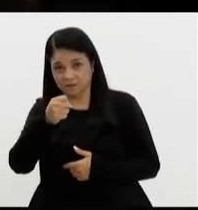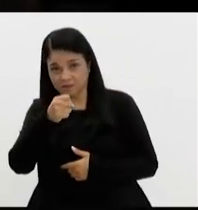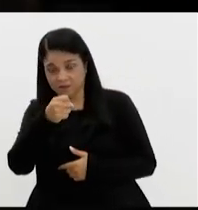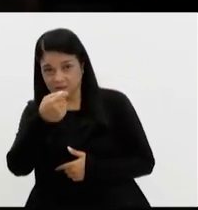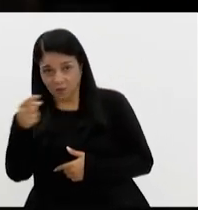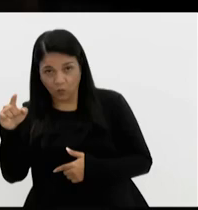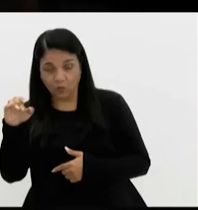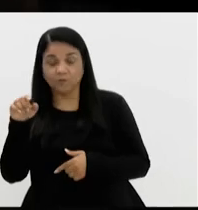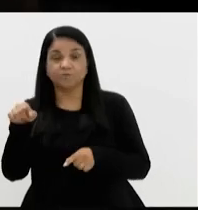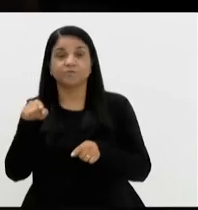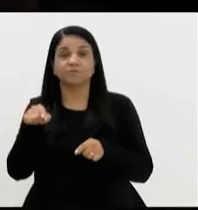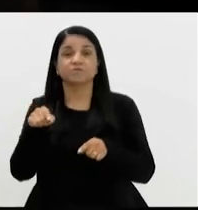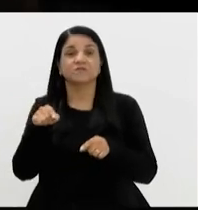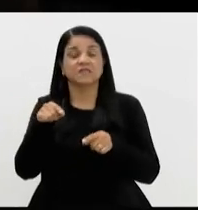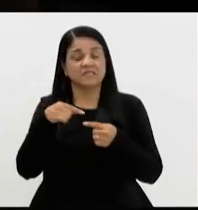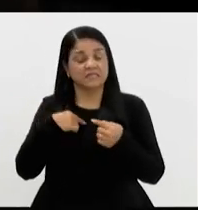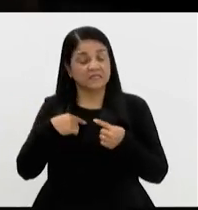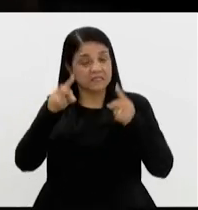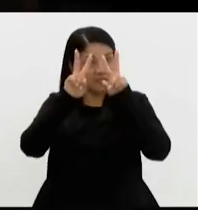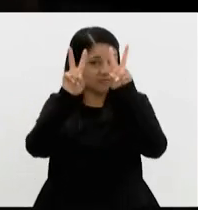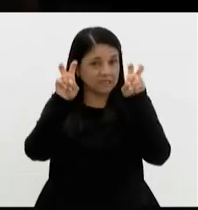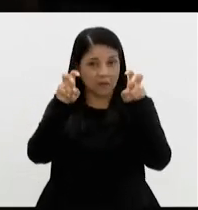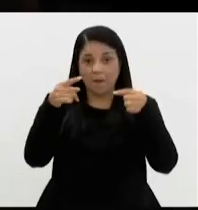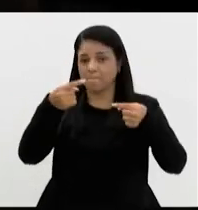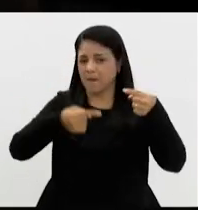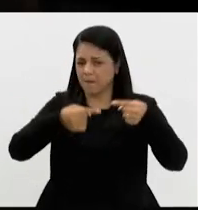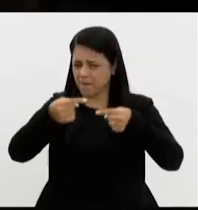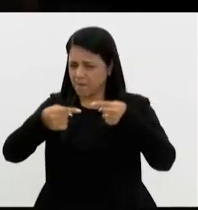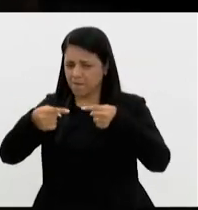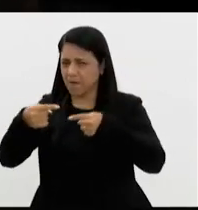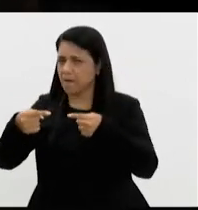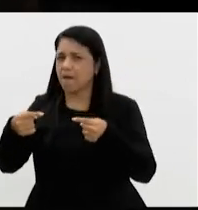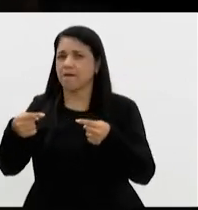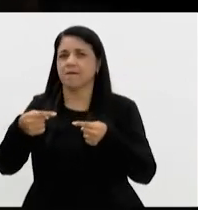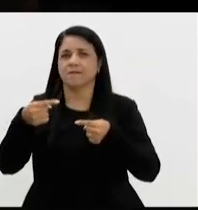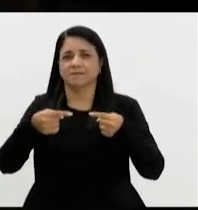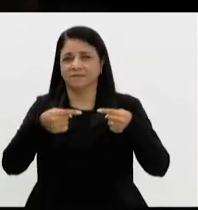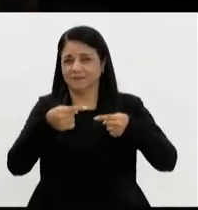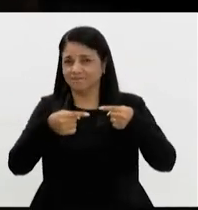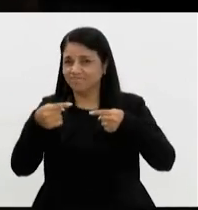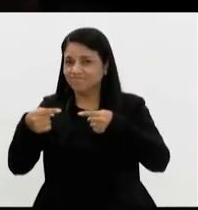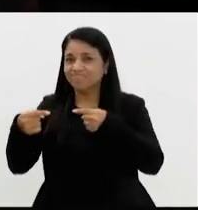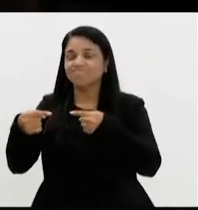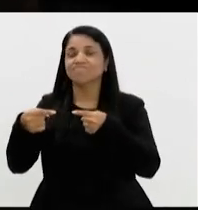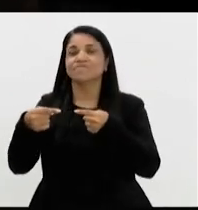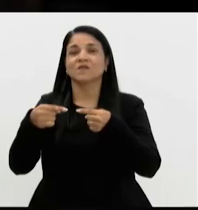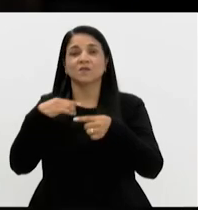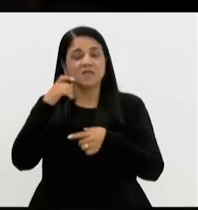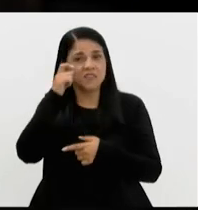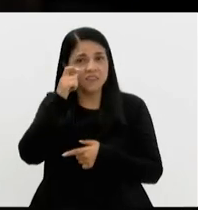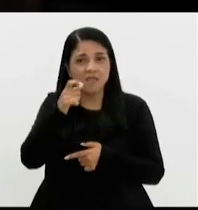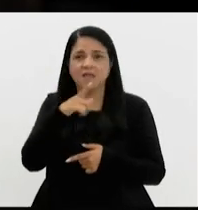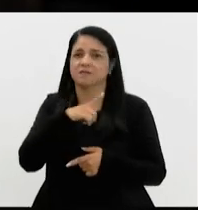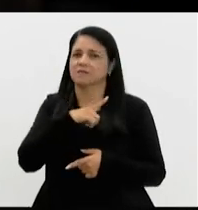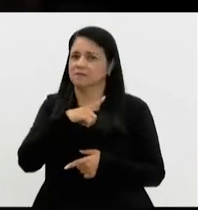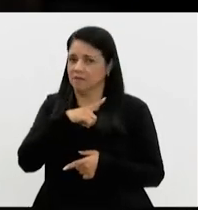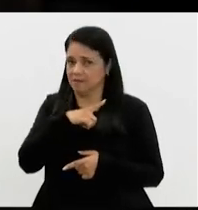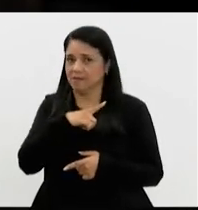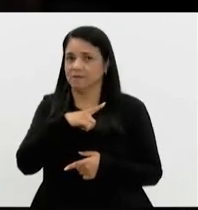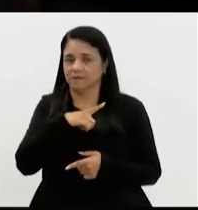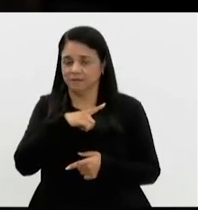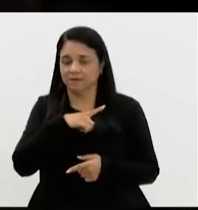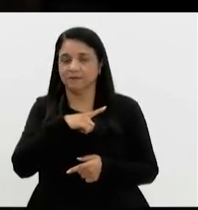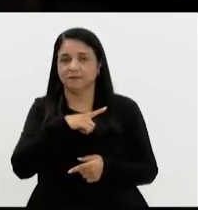esse tema sempre motivam debates e nos interessam interessa muito porque sabemos que